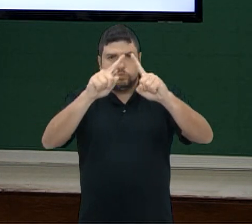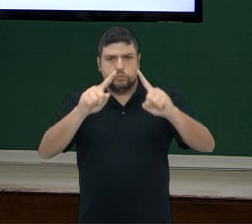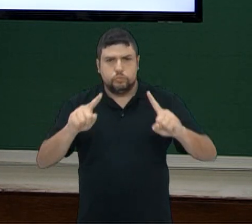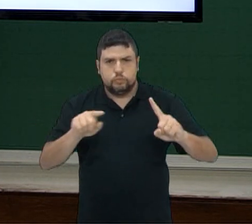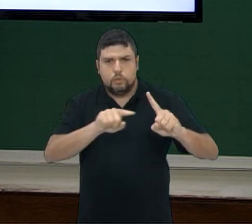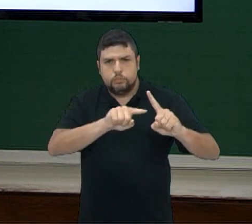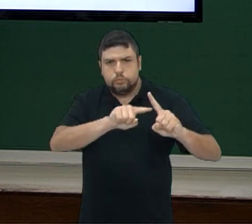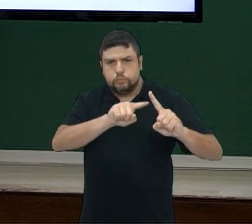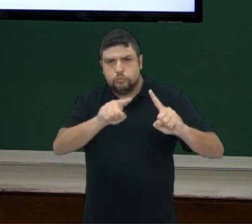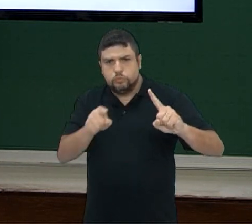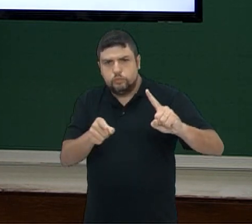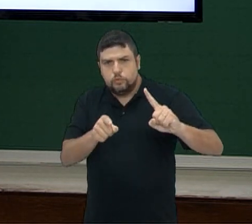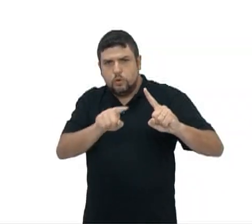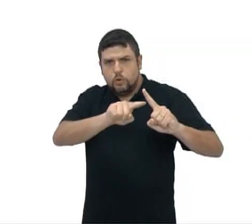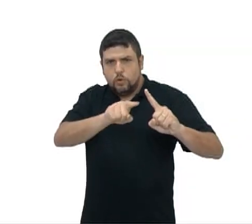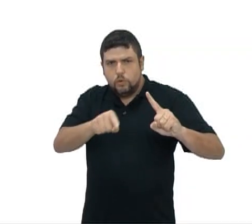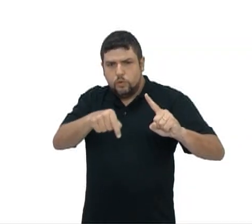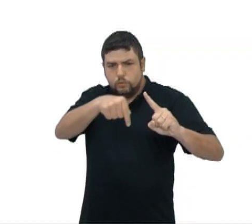bem? Vamos continuar?